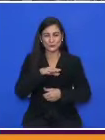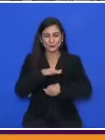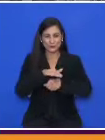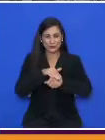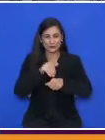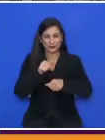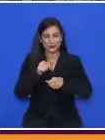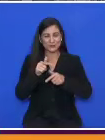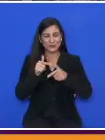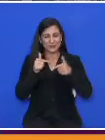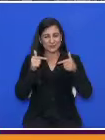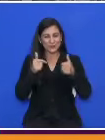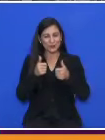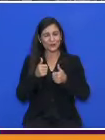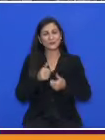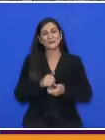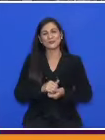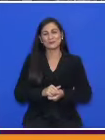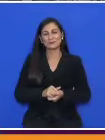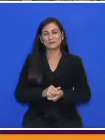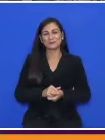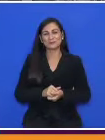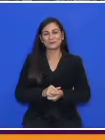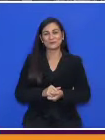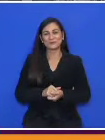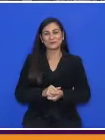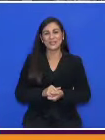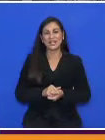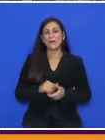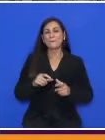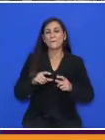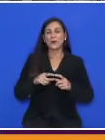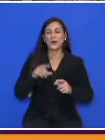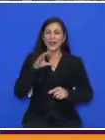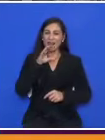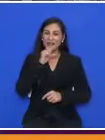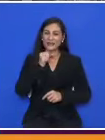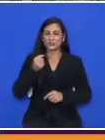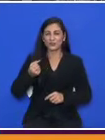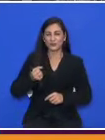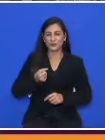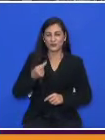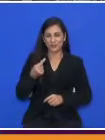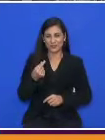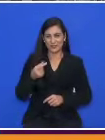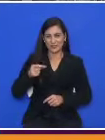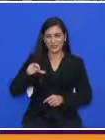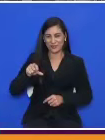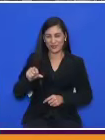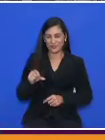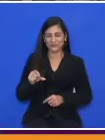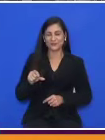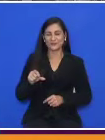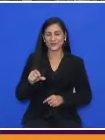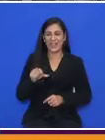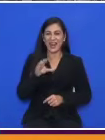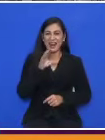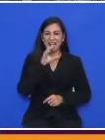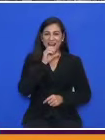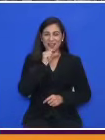chamando, a sorte chegando. Bola laranja, número 19.